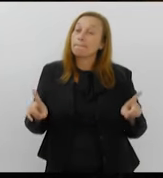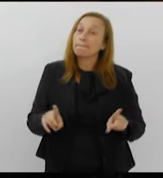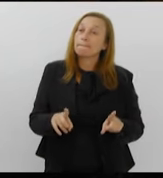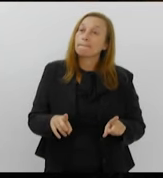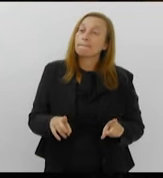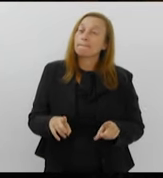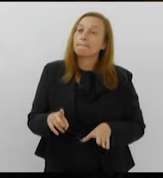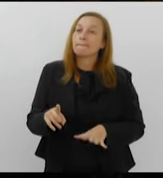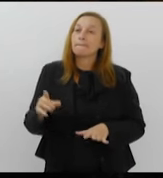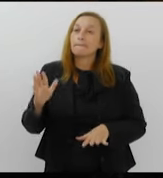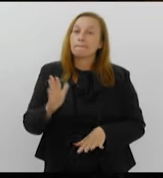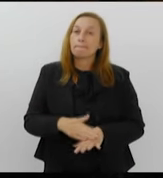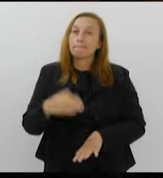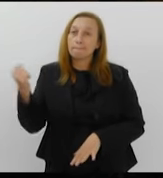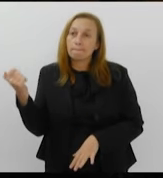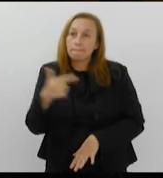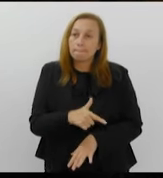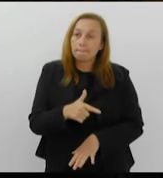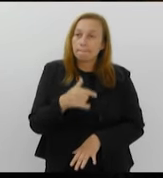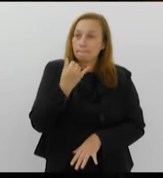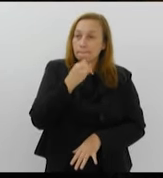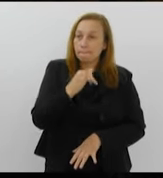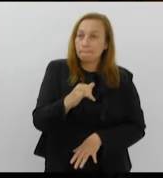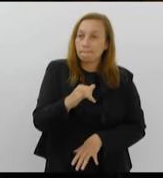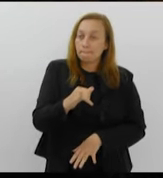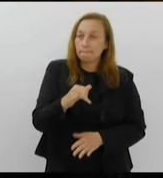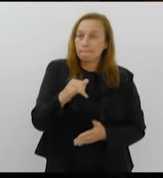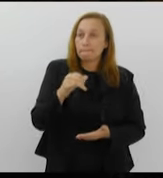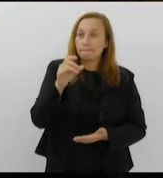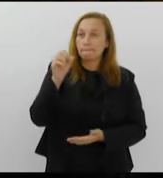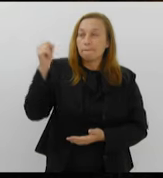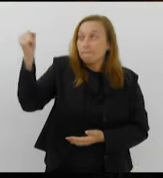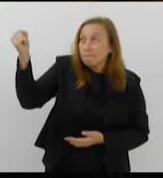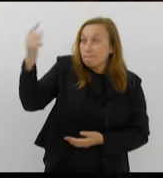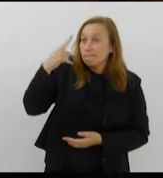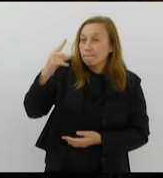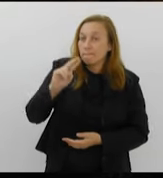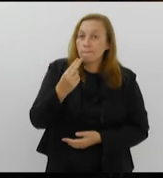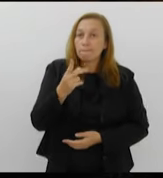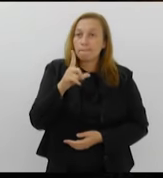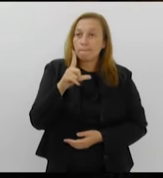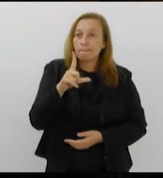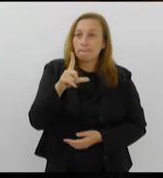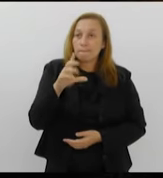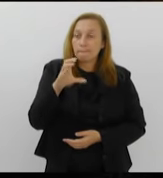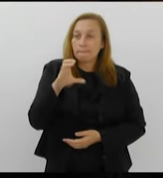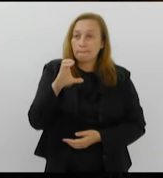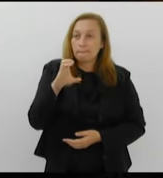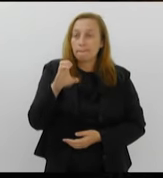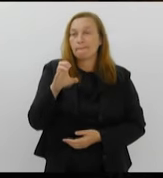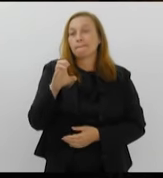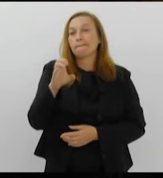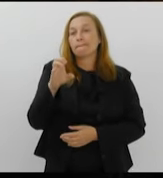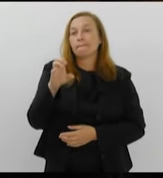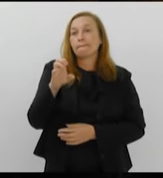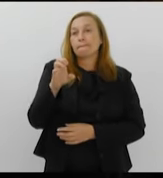solar, que a energia eólica. Além disso, a gente sabe que o Estado do Rio de Janeiro não tem hoje